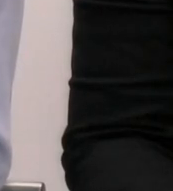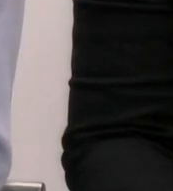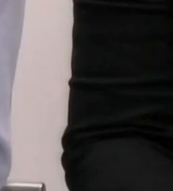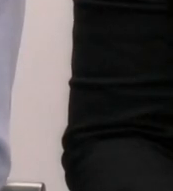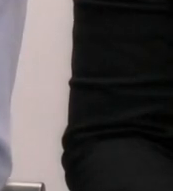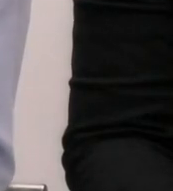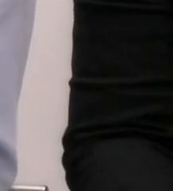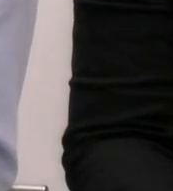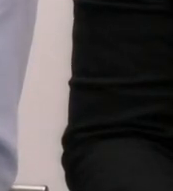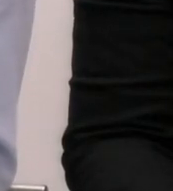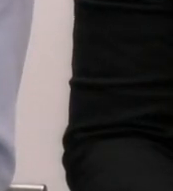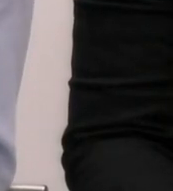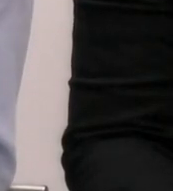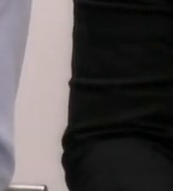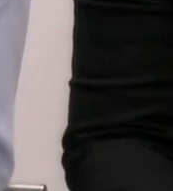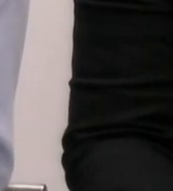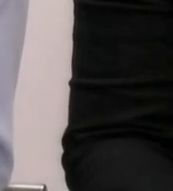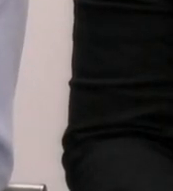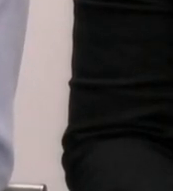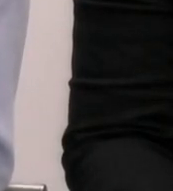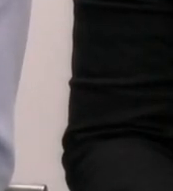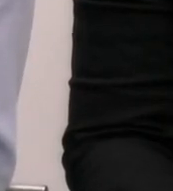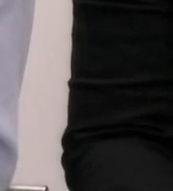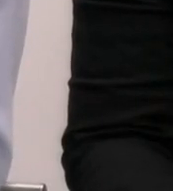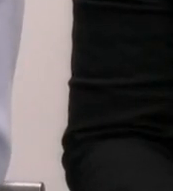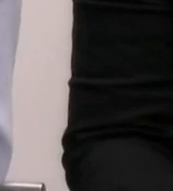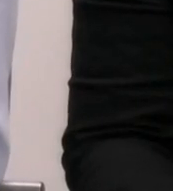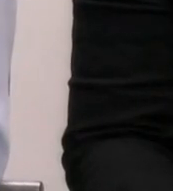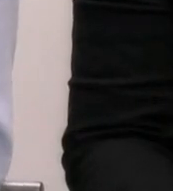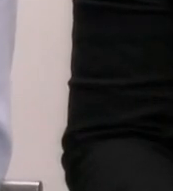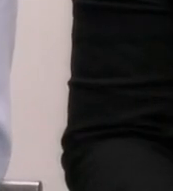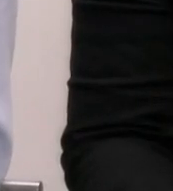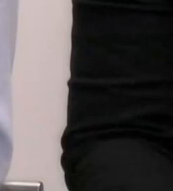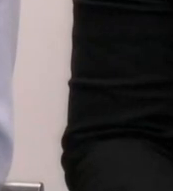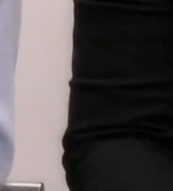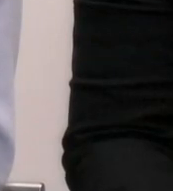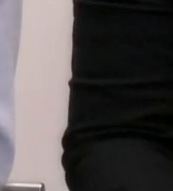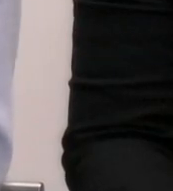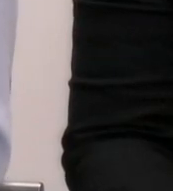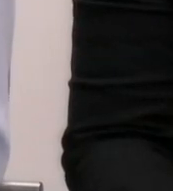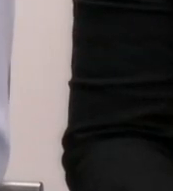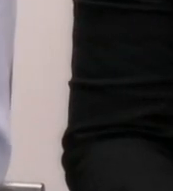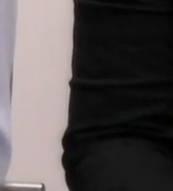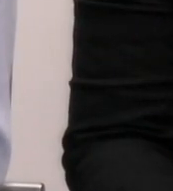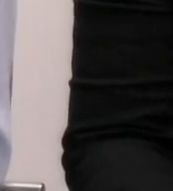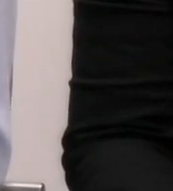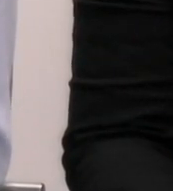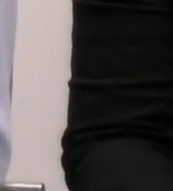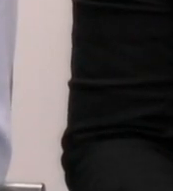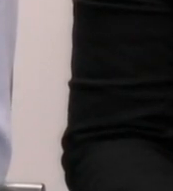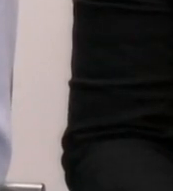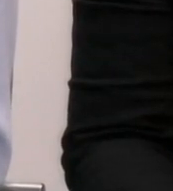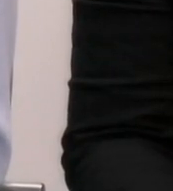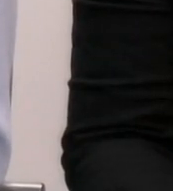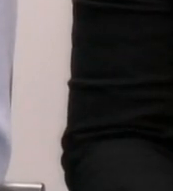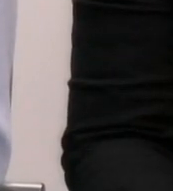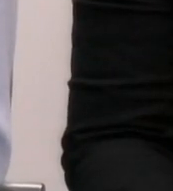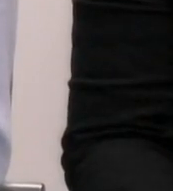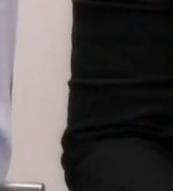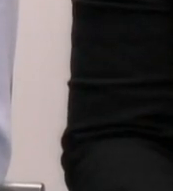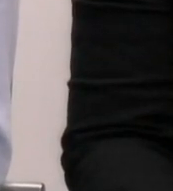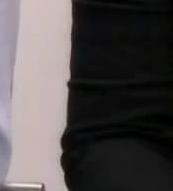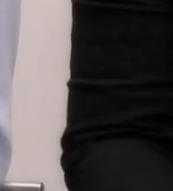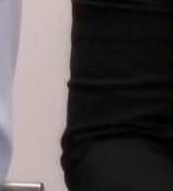um ponto, que eu consultei aqui, a questão dos clubes também entrarem. Aliás, o nosso advogado André, que ajudou a fazer